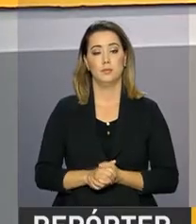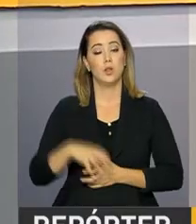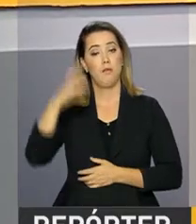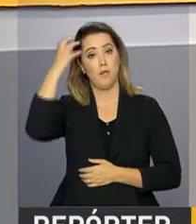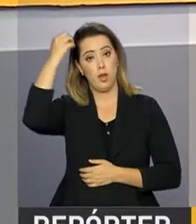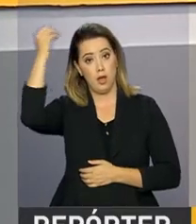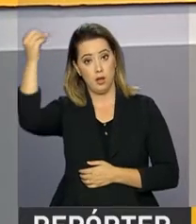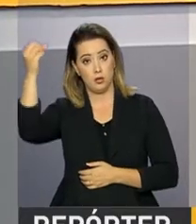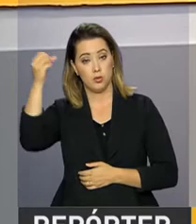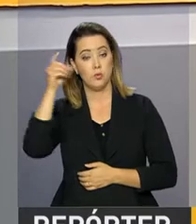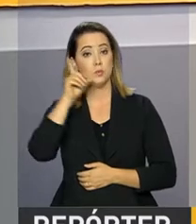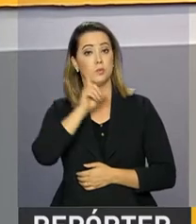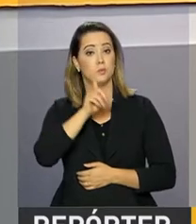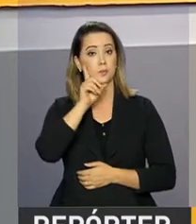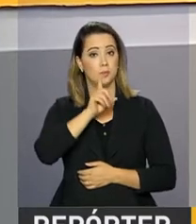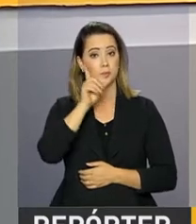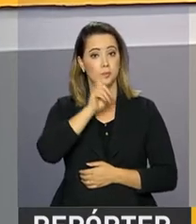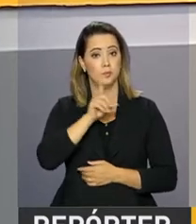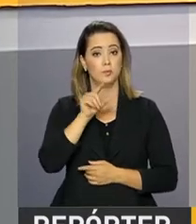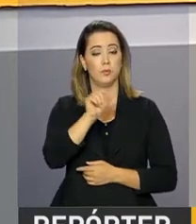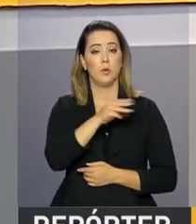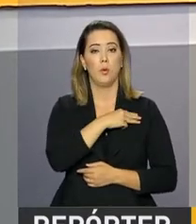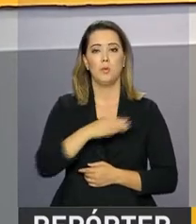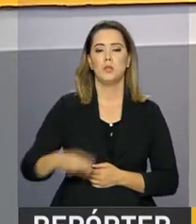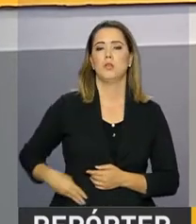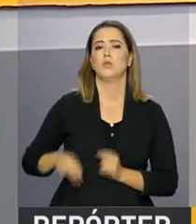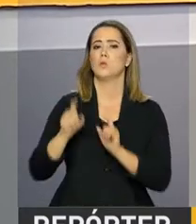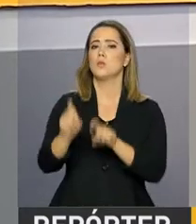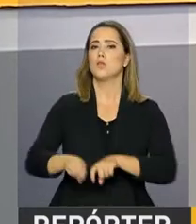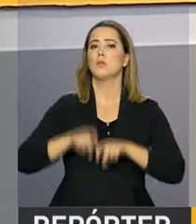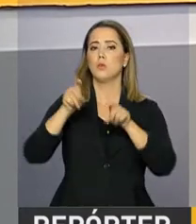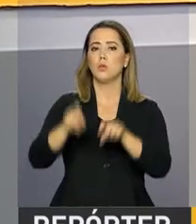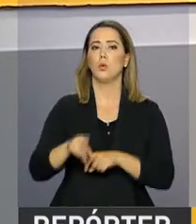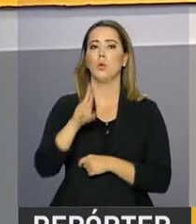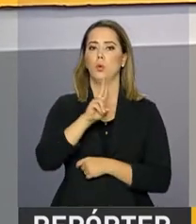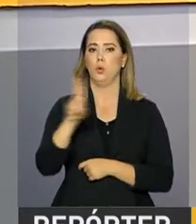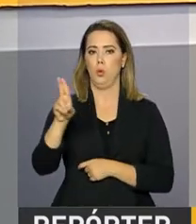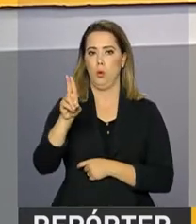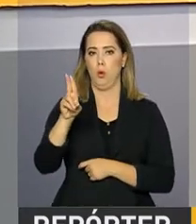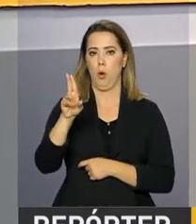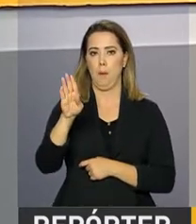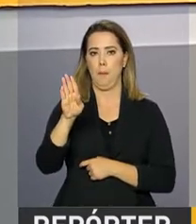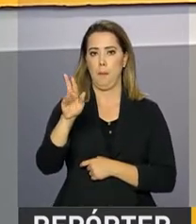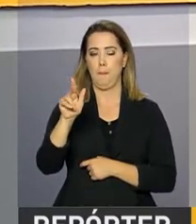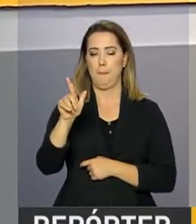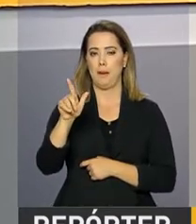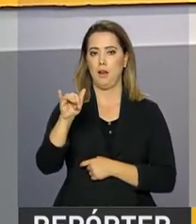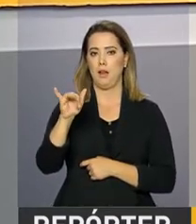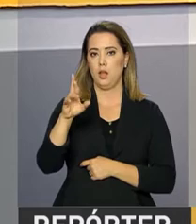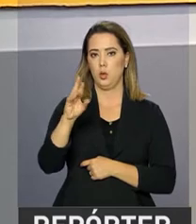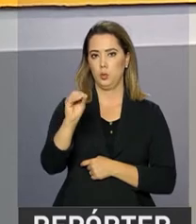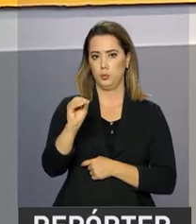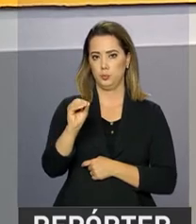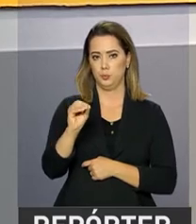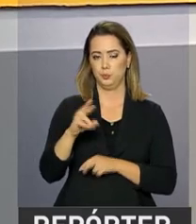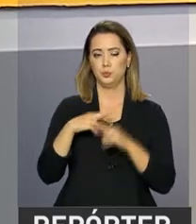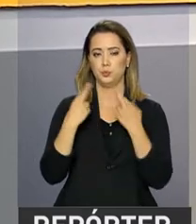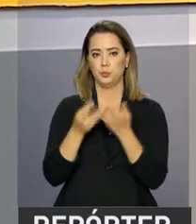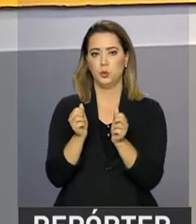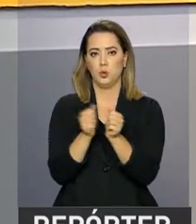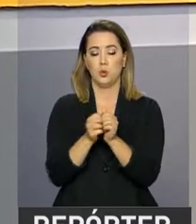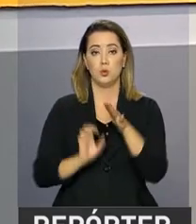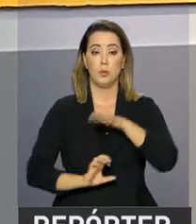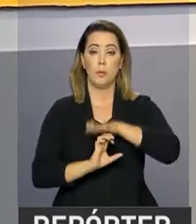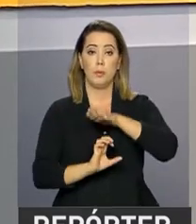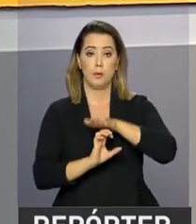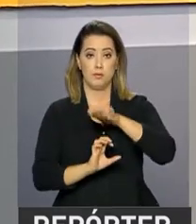viagem aos tons estados unidos o ministro da agricultura blairo maggi se reuniu com empresários norte americanos durante o encontro